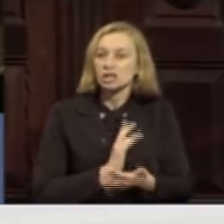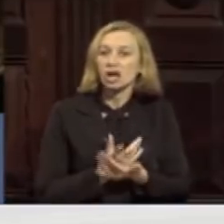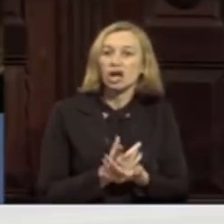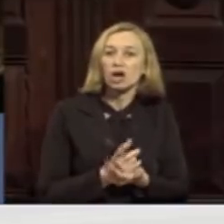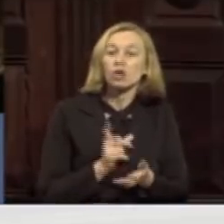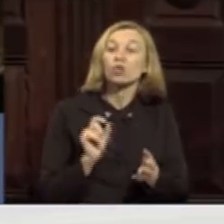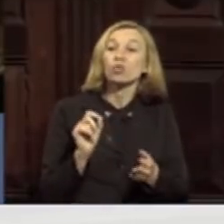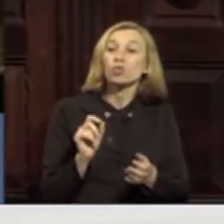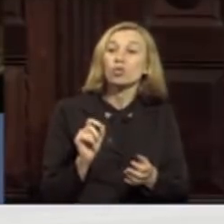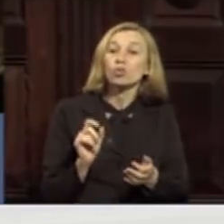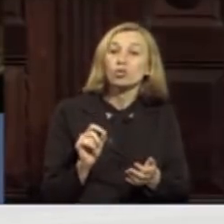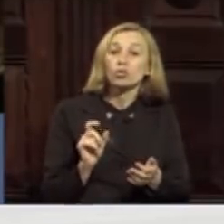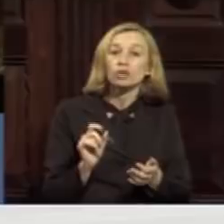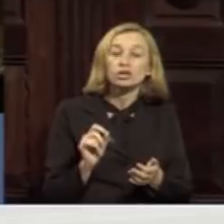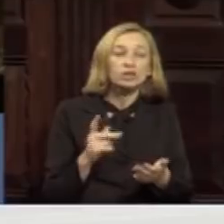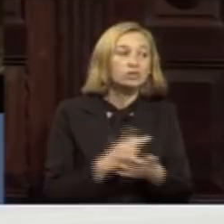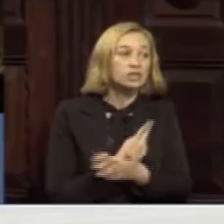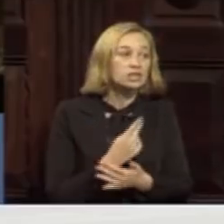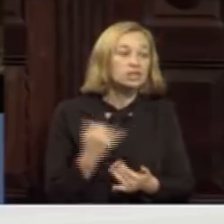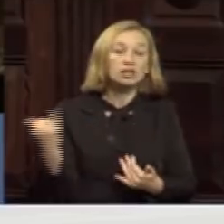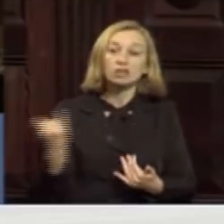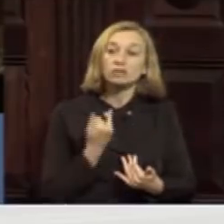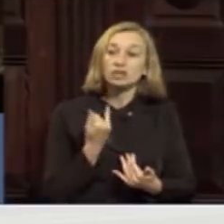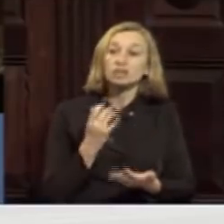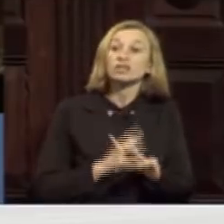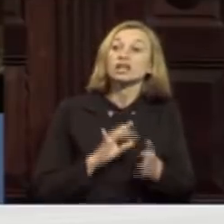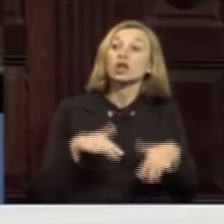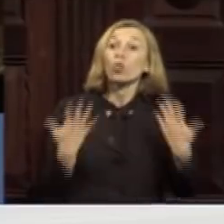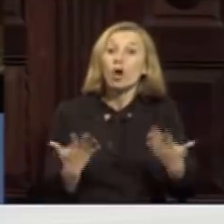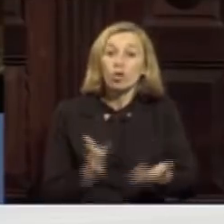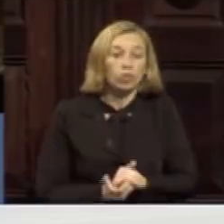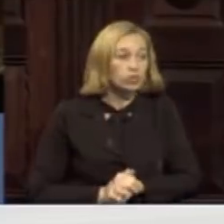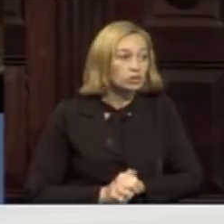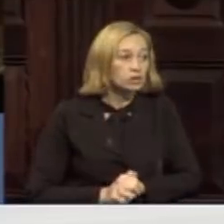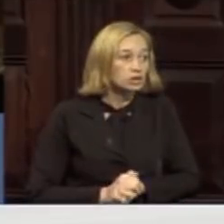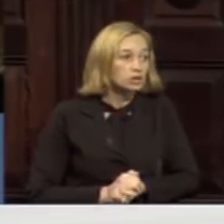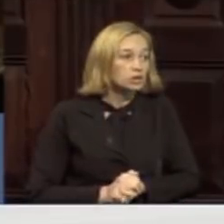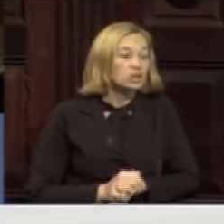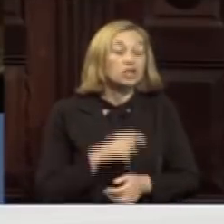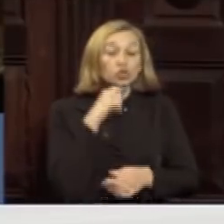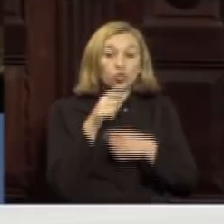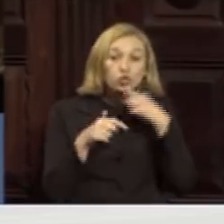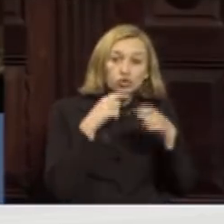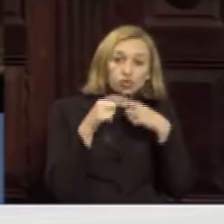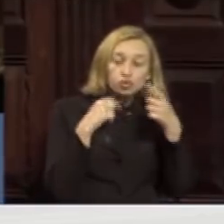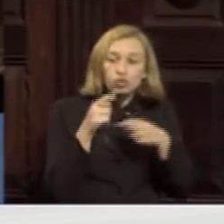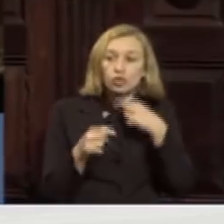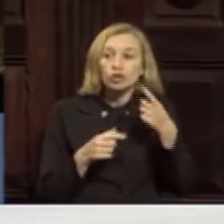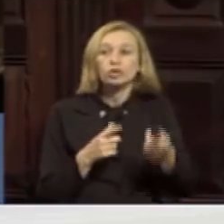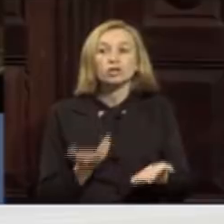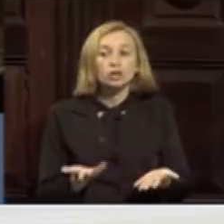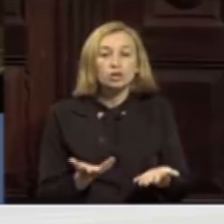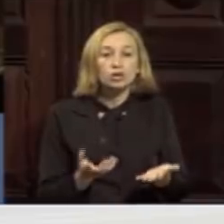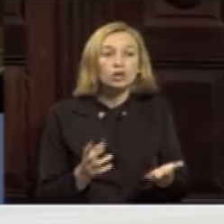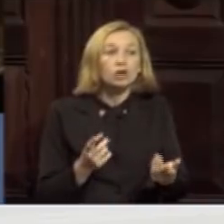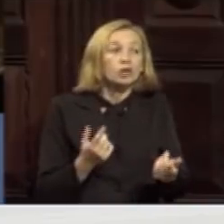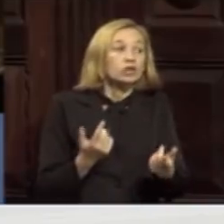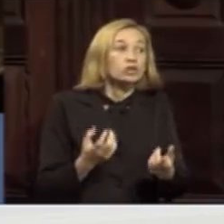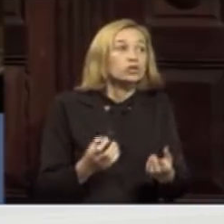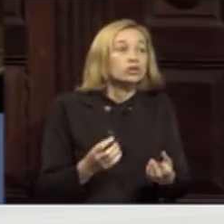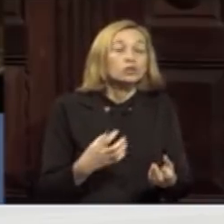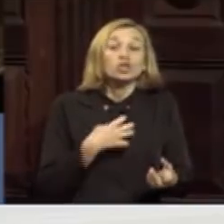nos fornecer. Então nos respondeu, enfim, mas de qualquer maneira ficam ainda muitas dúvidas sobre o sentido